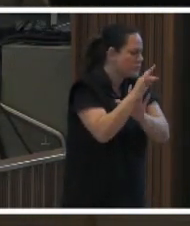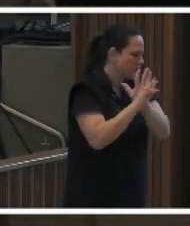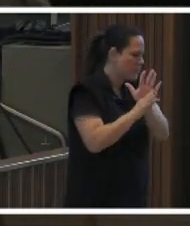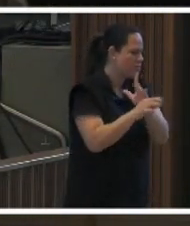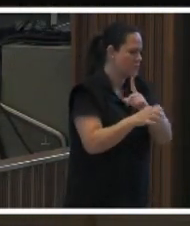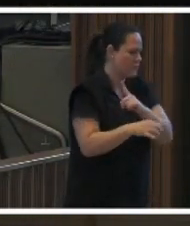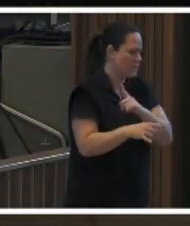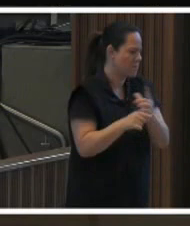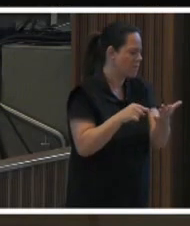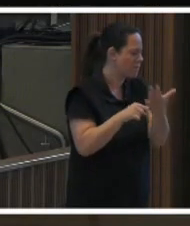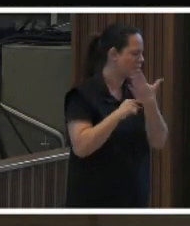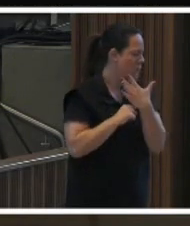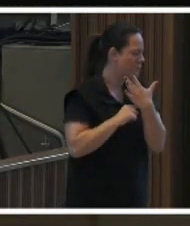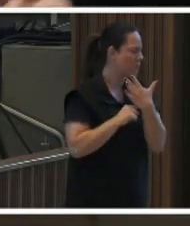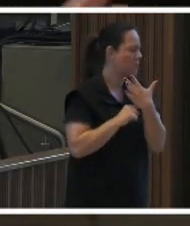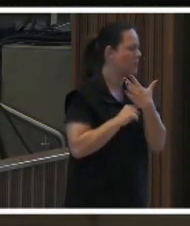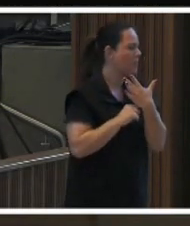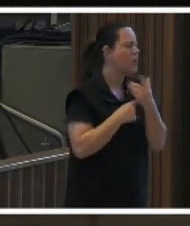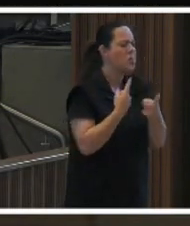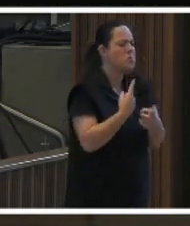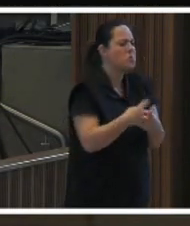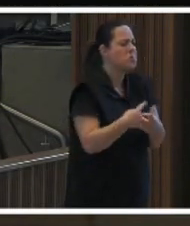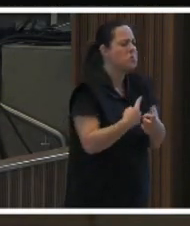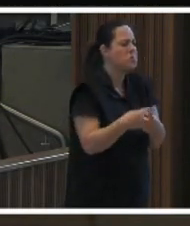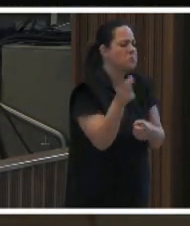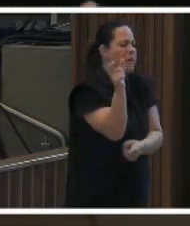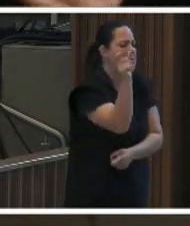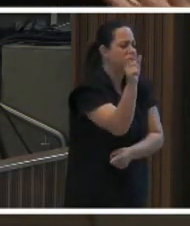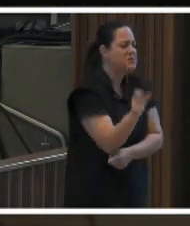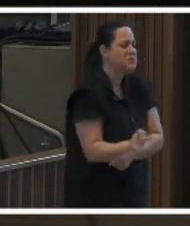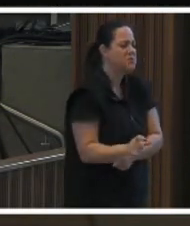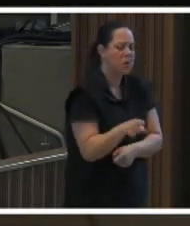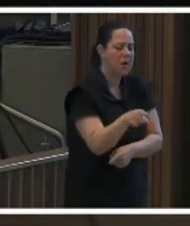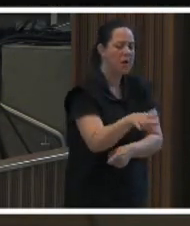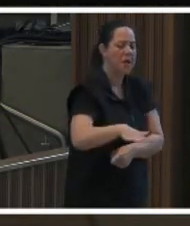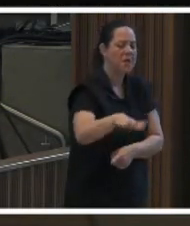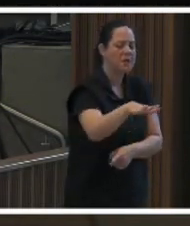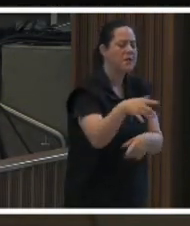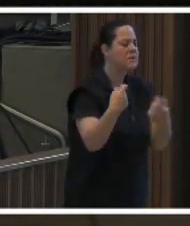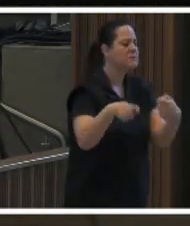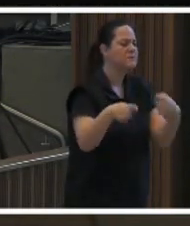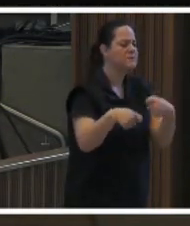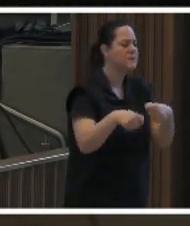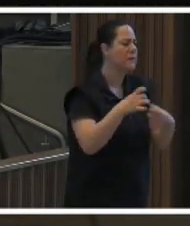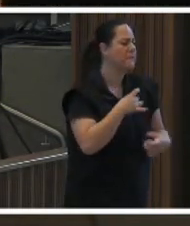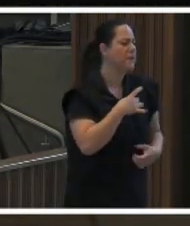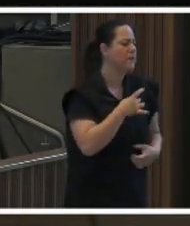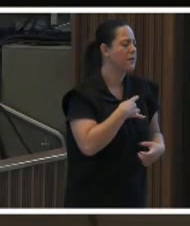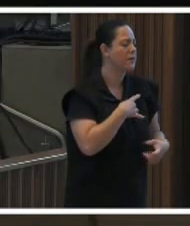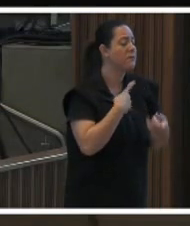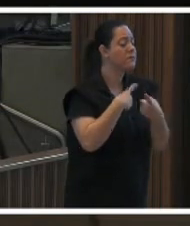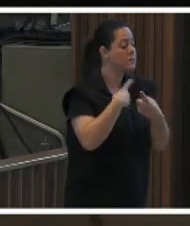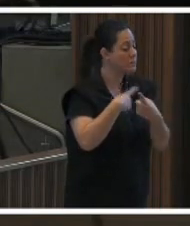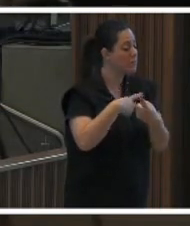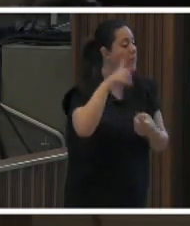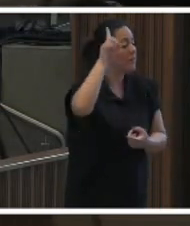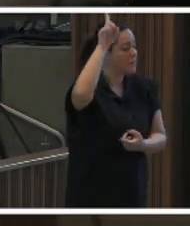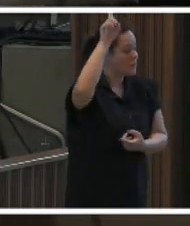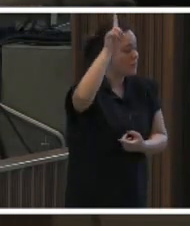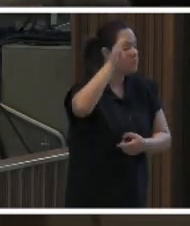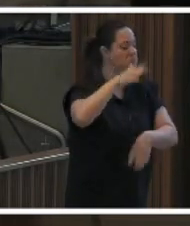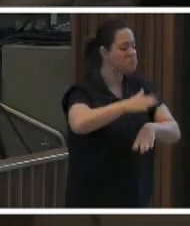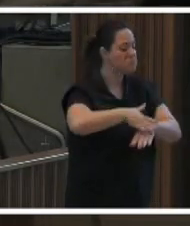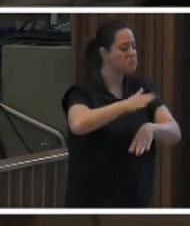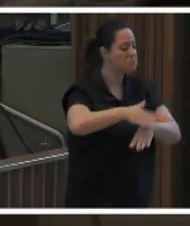para a gente, por que os pastores não precisavam temer, era porque Deus decidiu